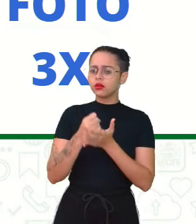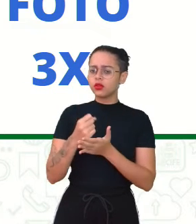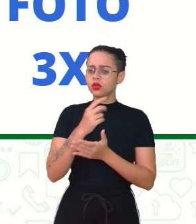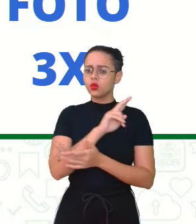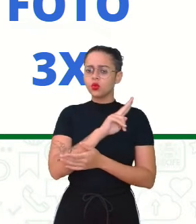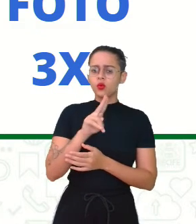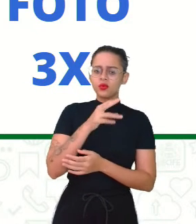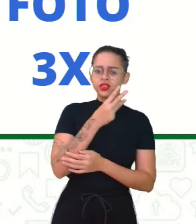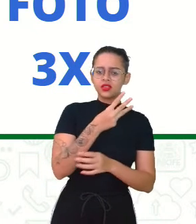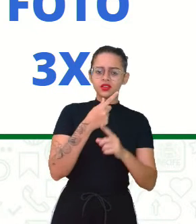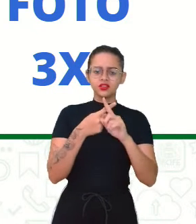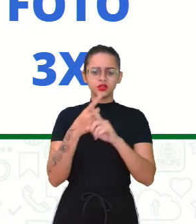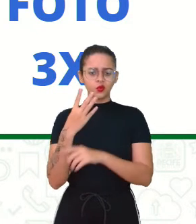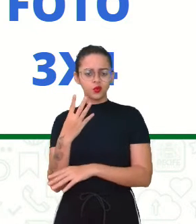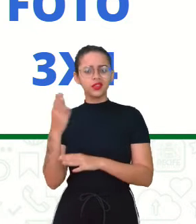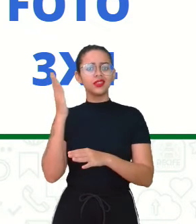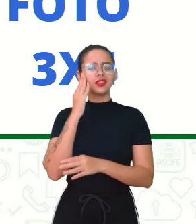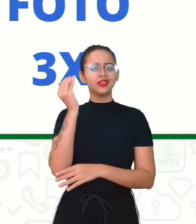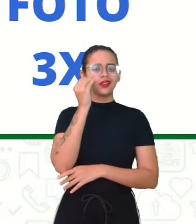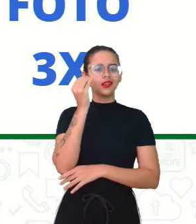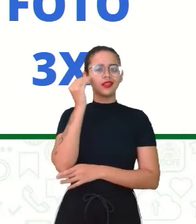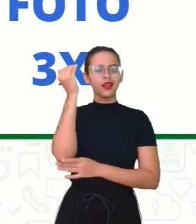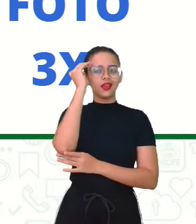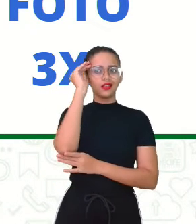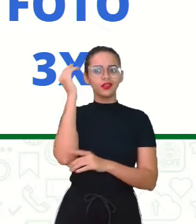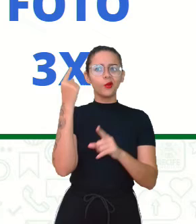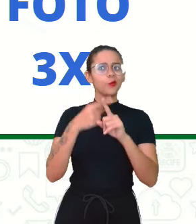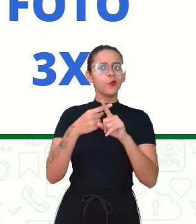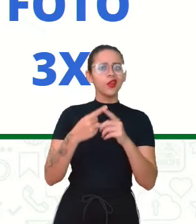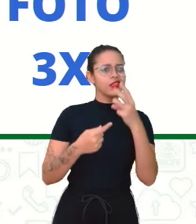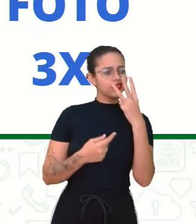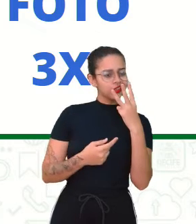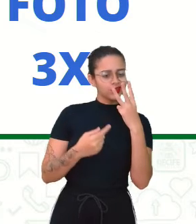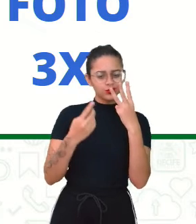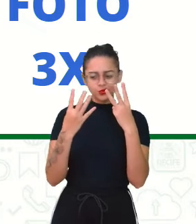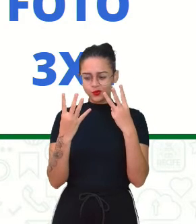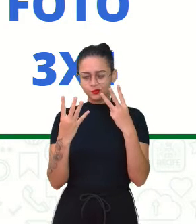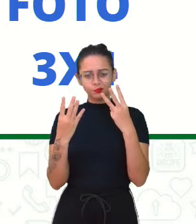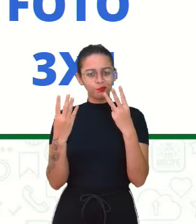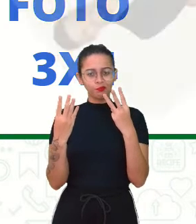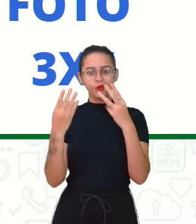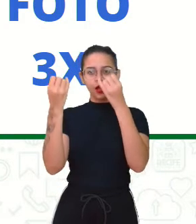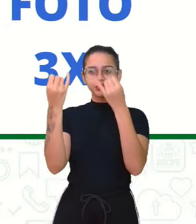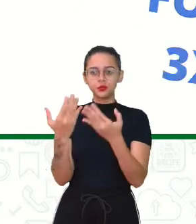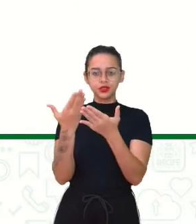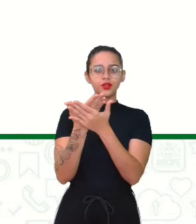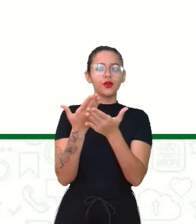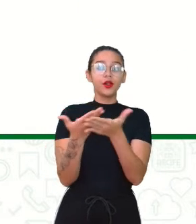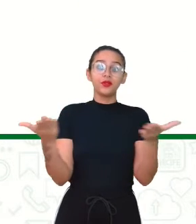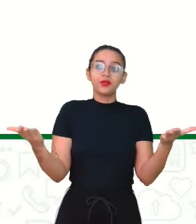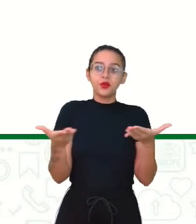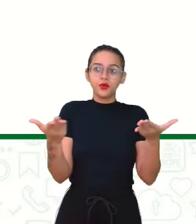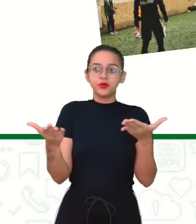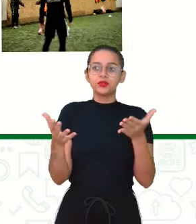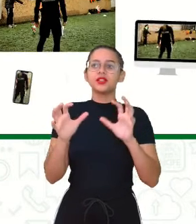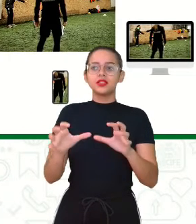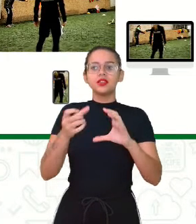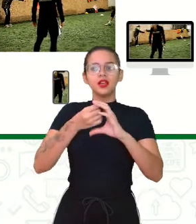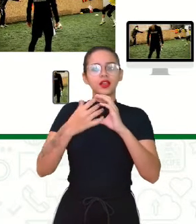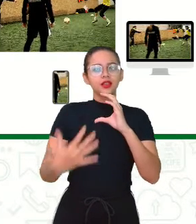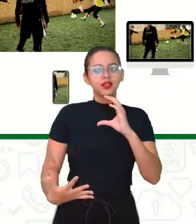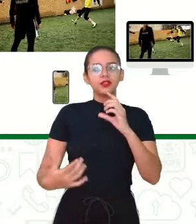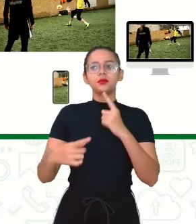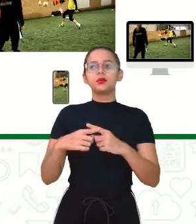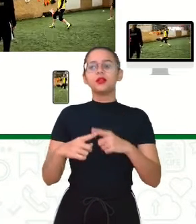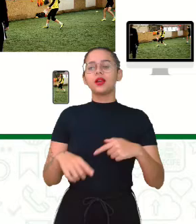3x4. Na verdade, entender o porquê desse 3 e o porquê desse 4. A explicação é na aula de hoje, assim a característica, é porque